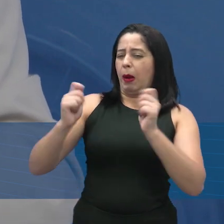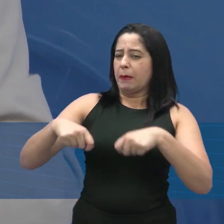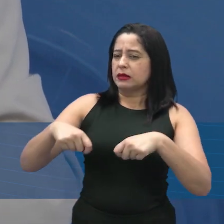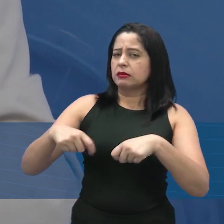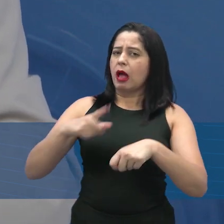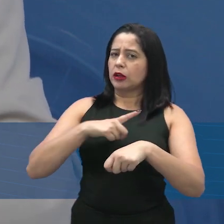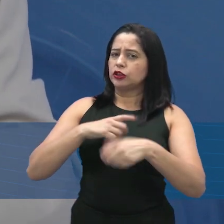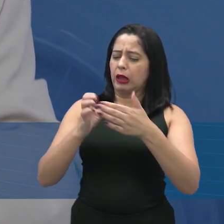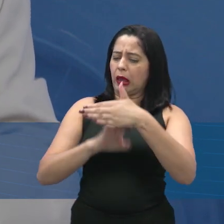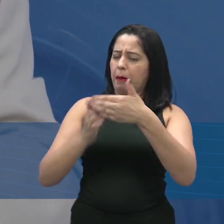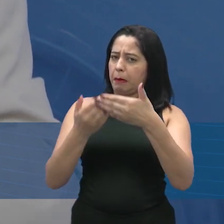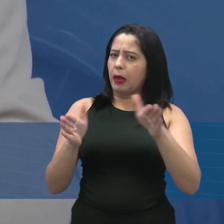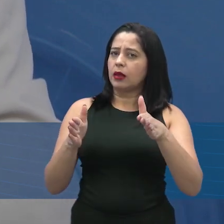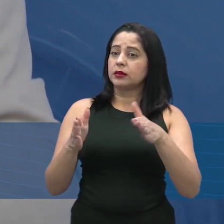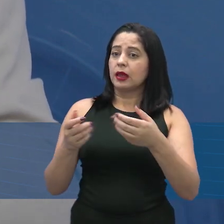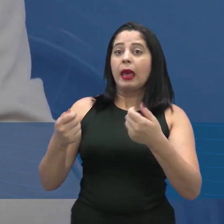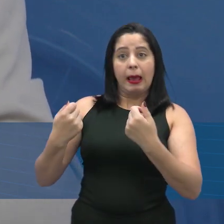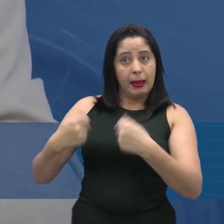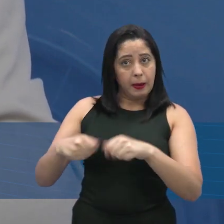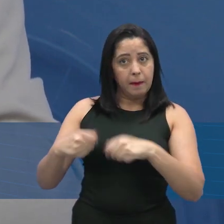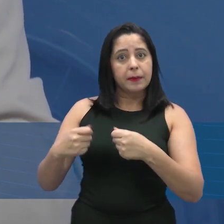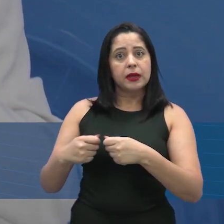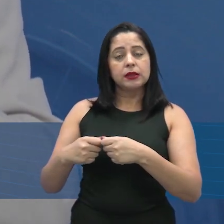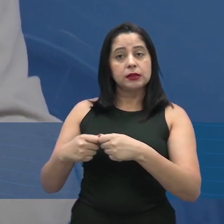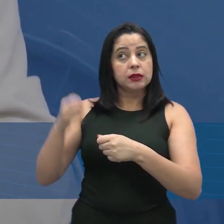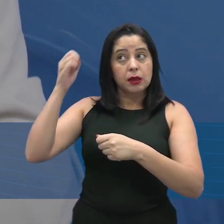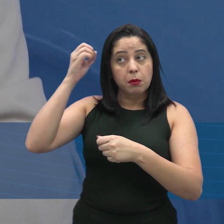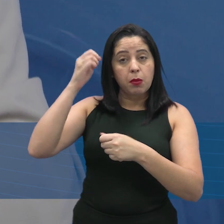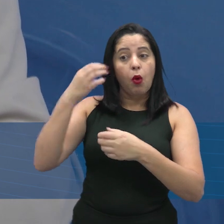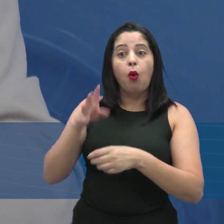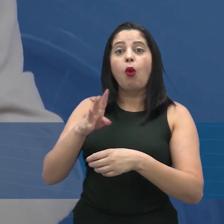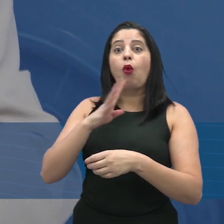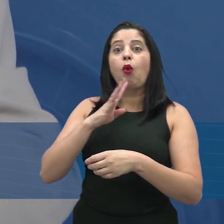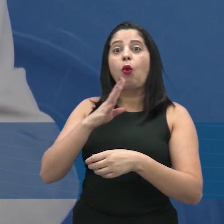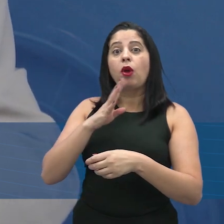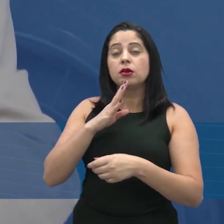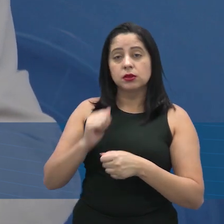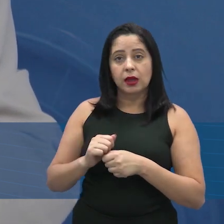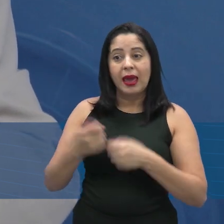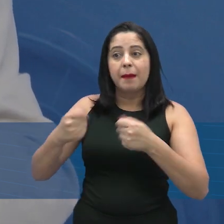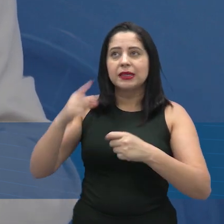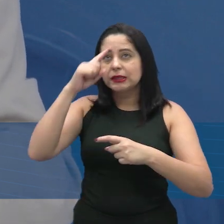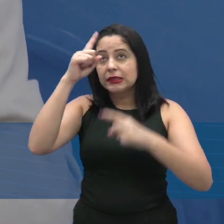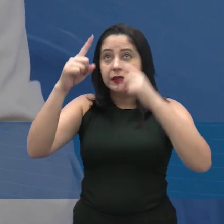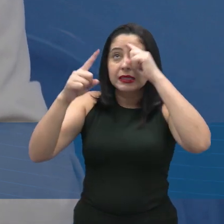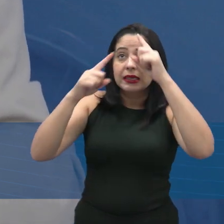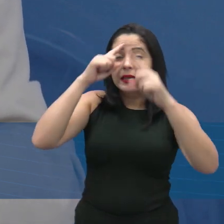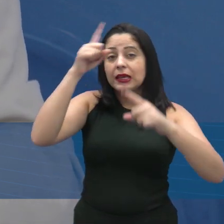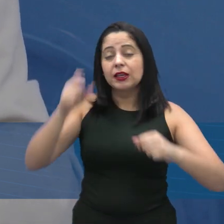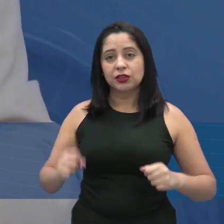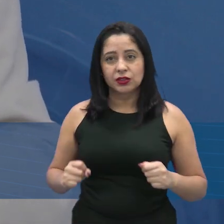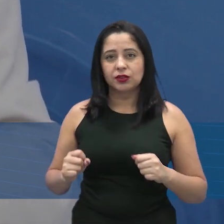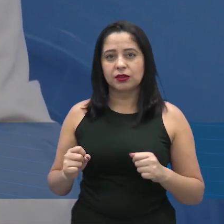sim. Ele precisa de requisitos para empreender e, principalmente, de criatividade para ter